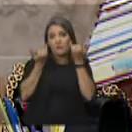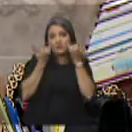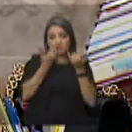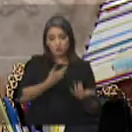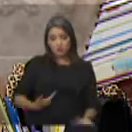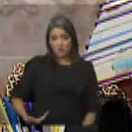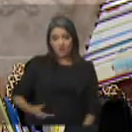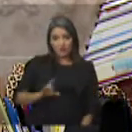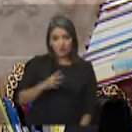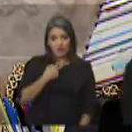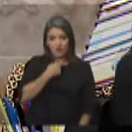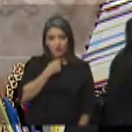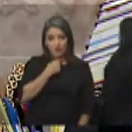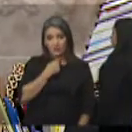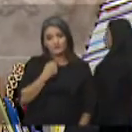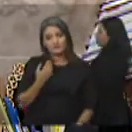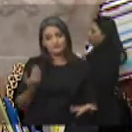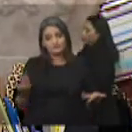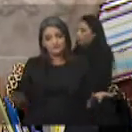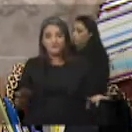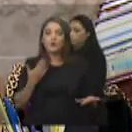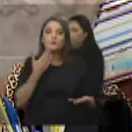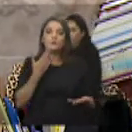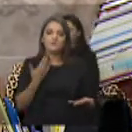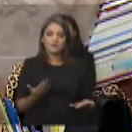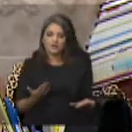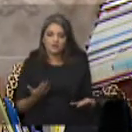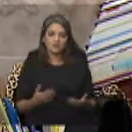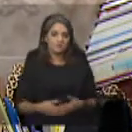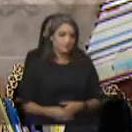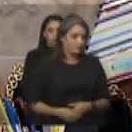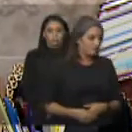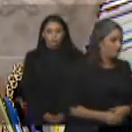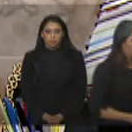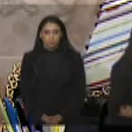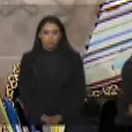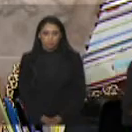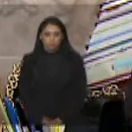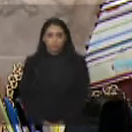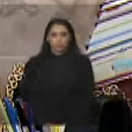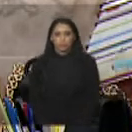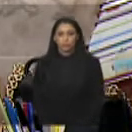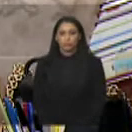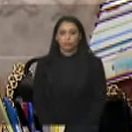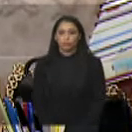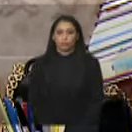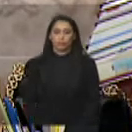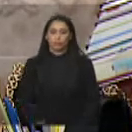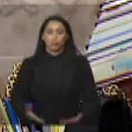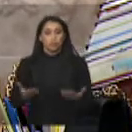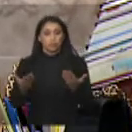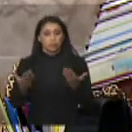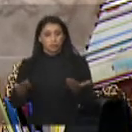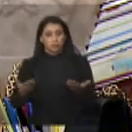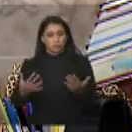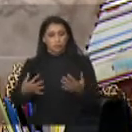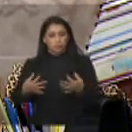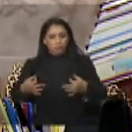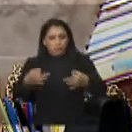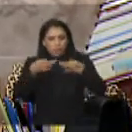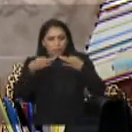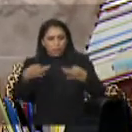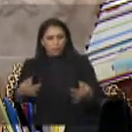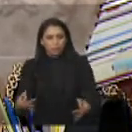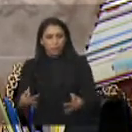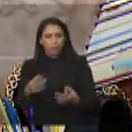Então, eu peço só um pouquinho de atenção nesse sentido, que o ministro Gilmar Mendes é um professor,